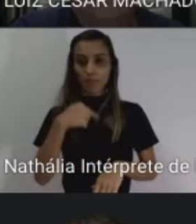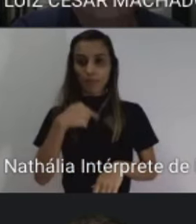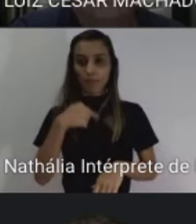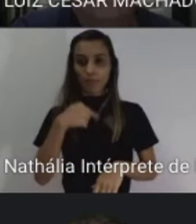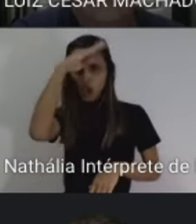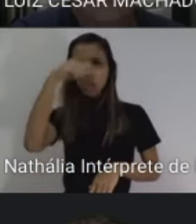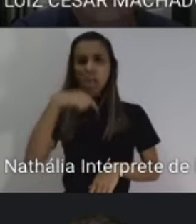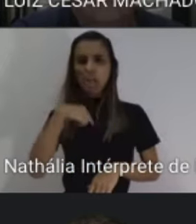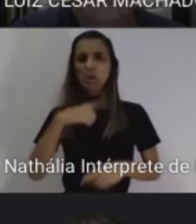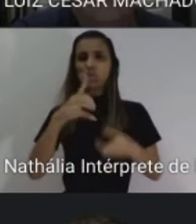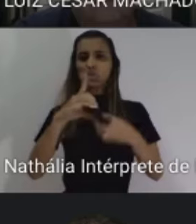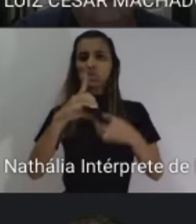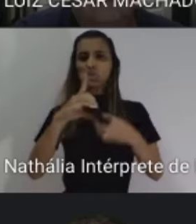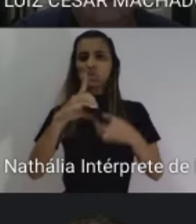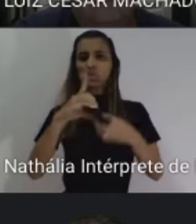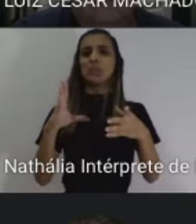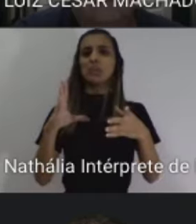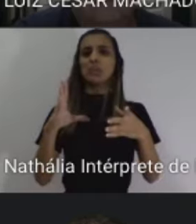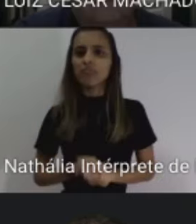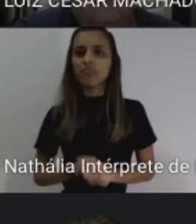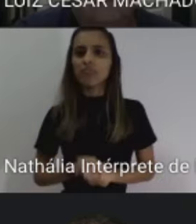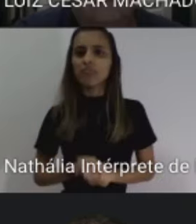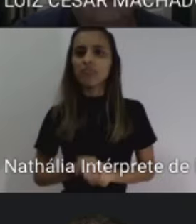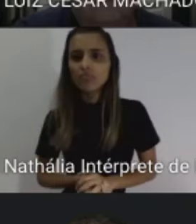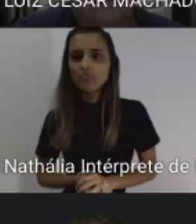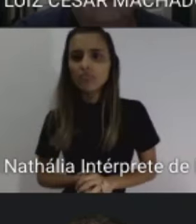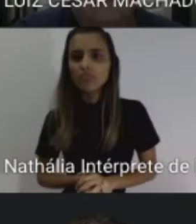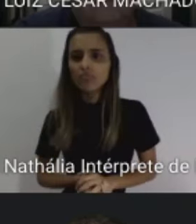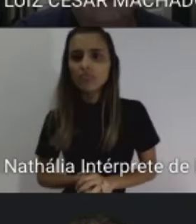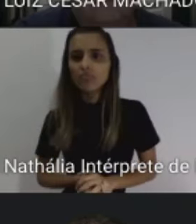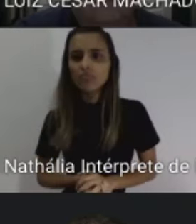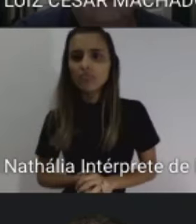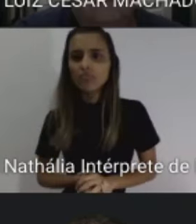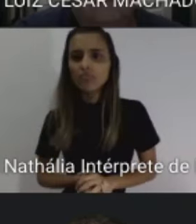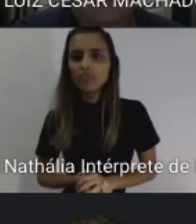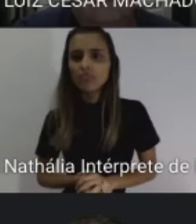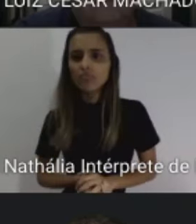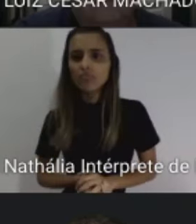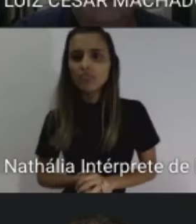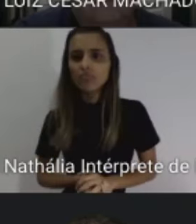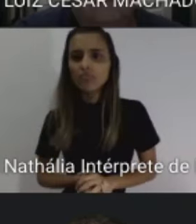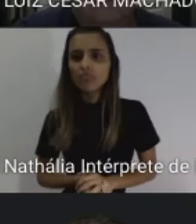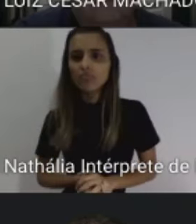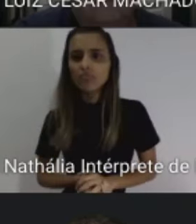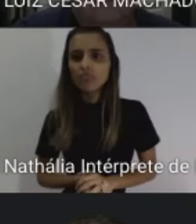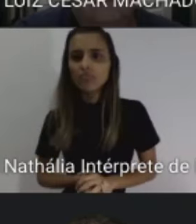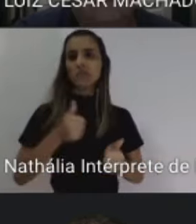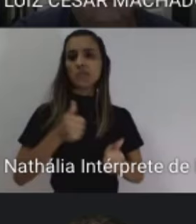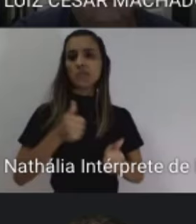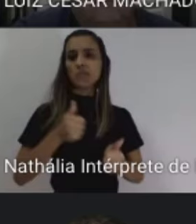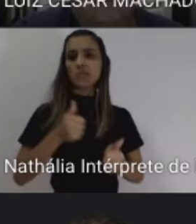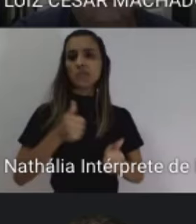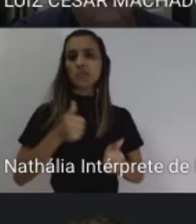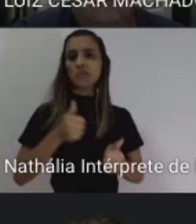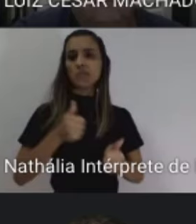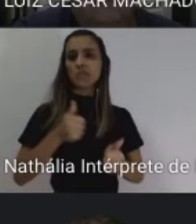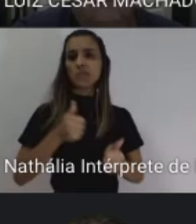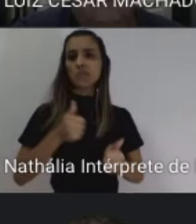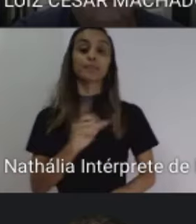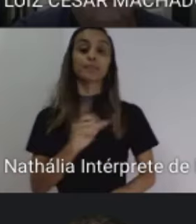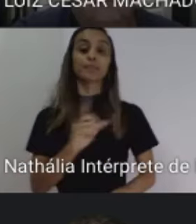é exatamente isso que ocorre nas manifestações. Ah, eu sou a favor do militarismo, mas não é só a favor do militarismo, eu sou a favor que